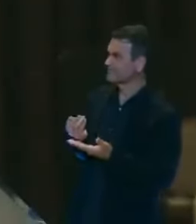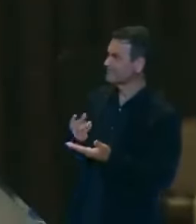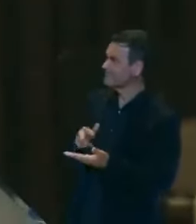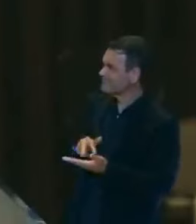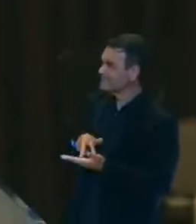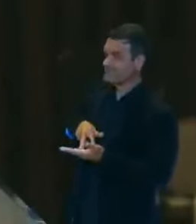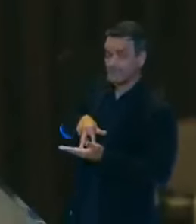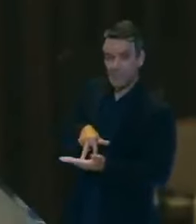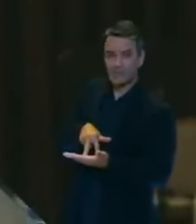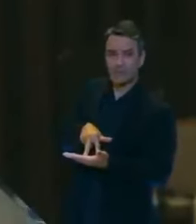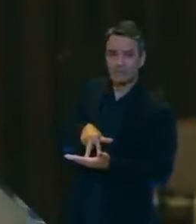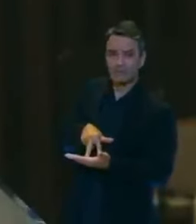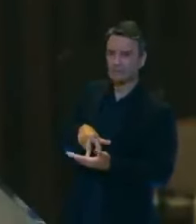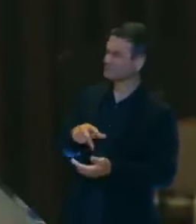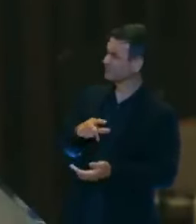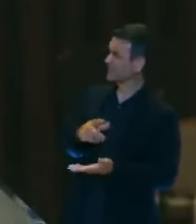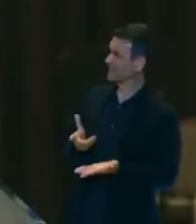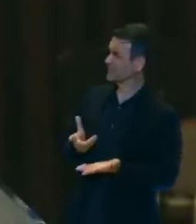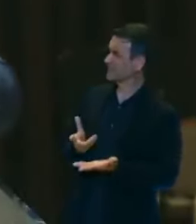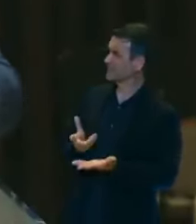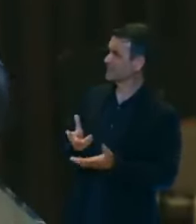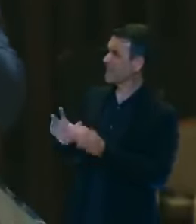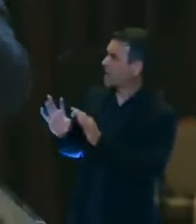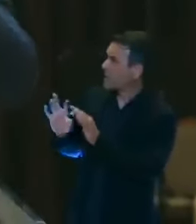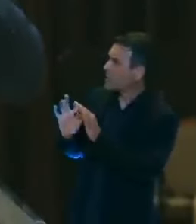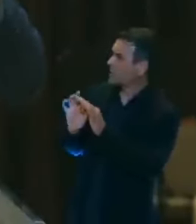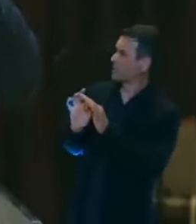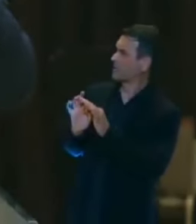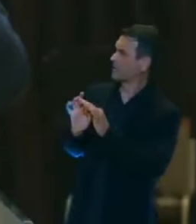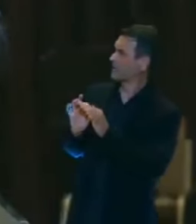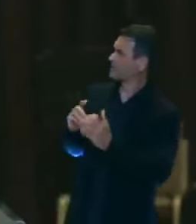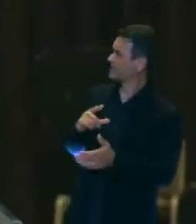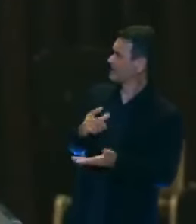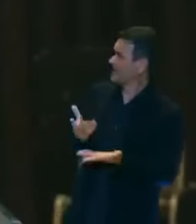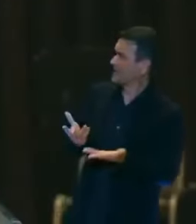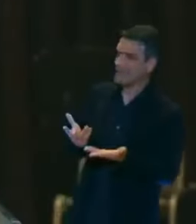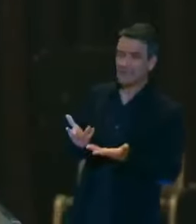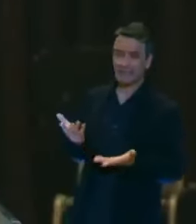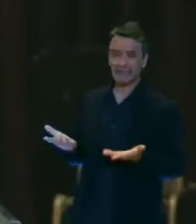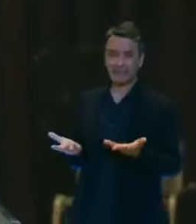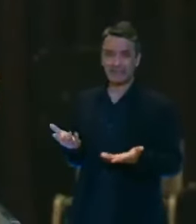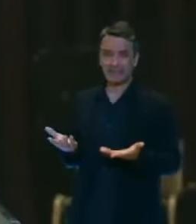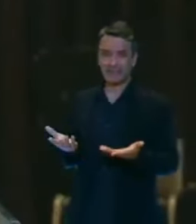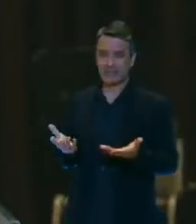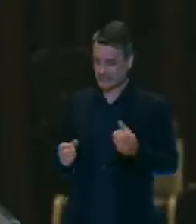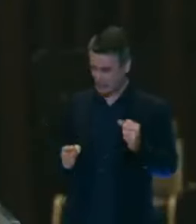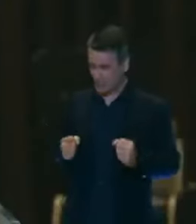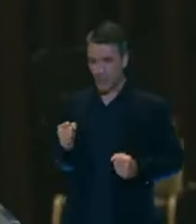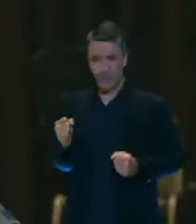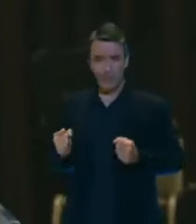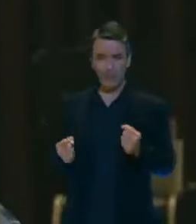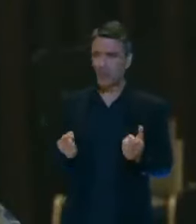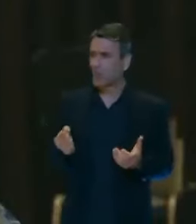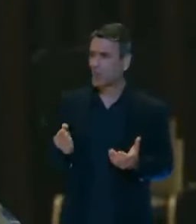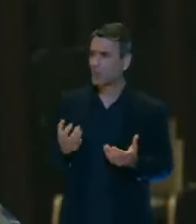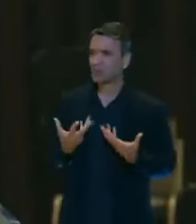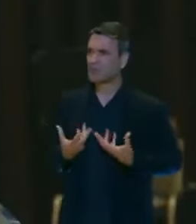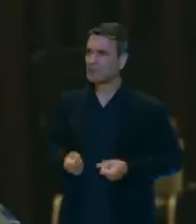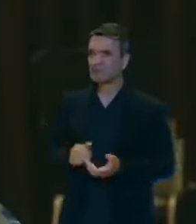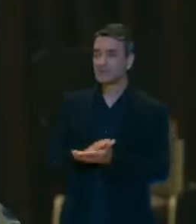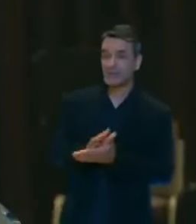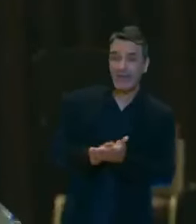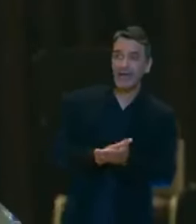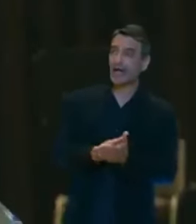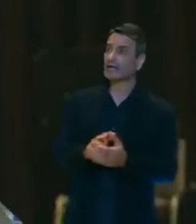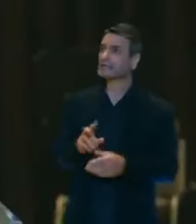Existe algo na comunhão com Deus que nos faça correr e não cansar, que nos leve a